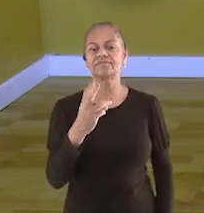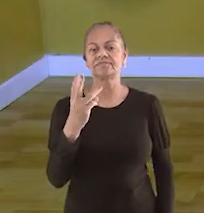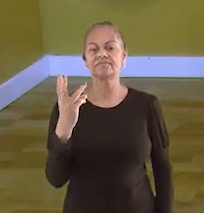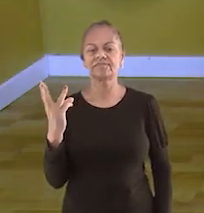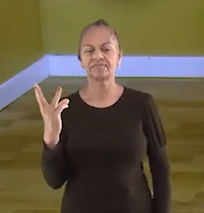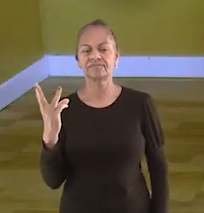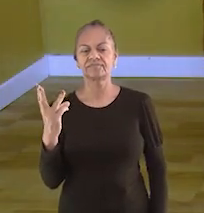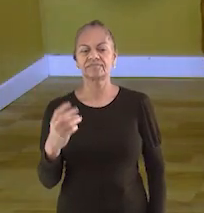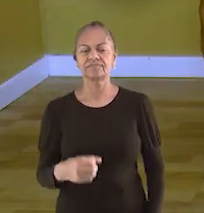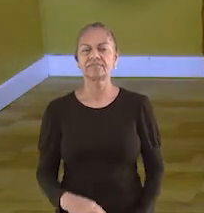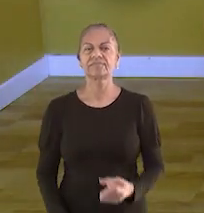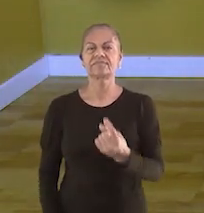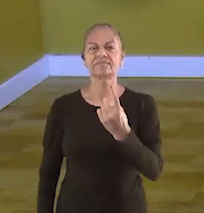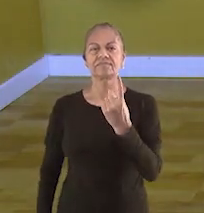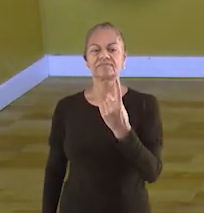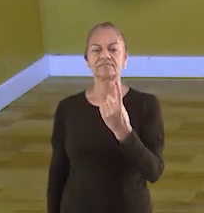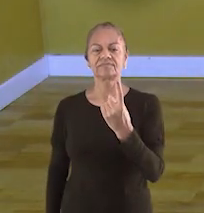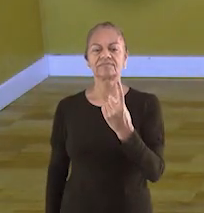1, 2, 3.